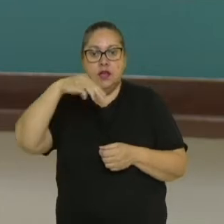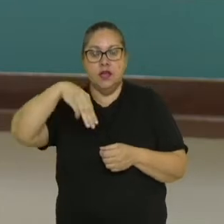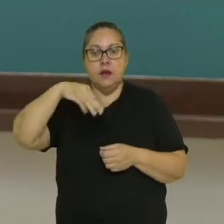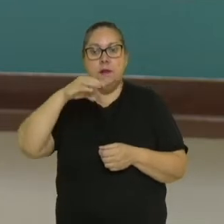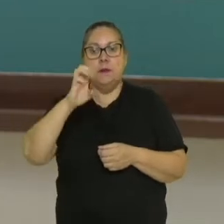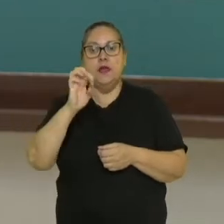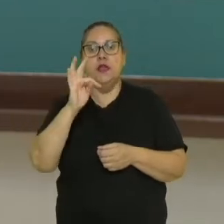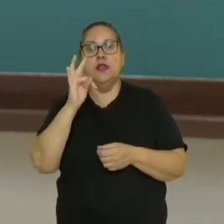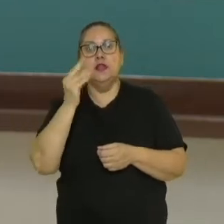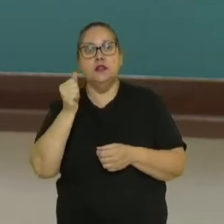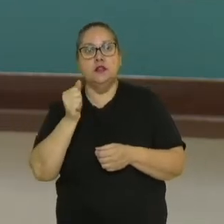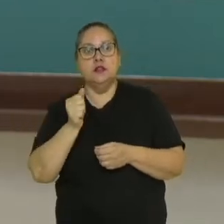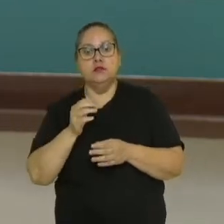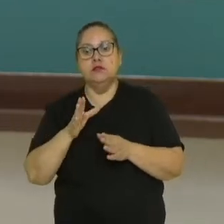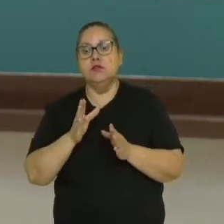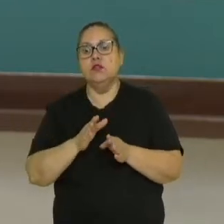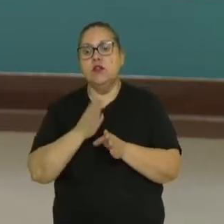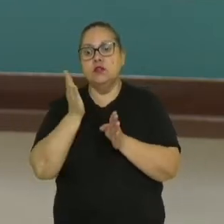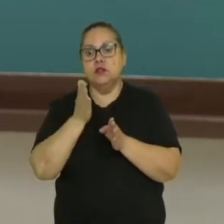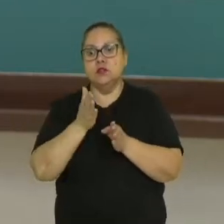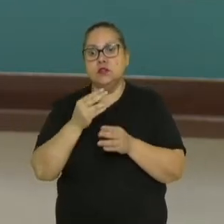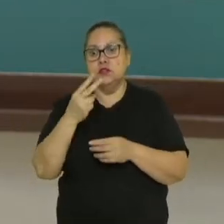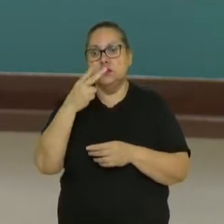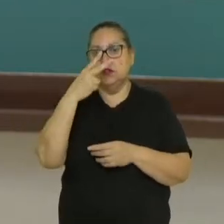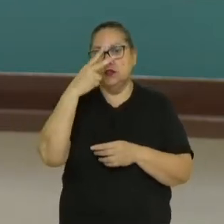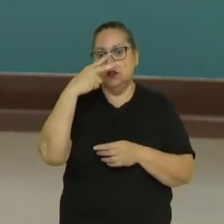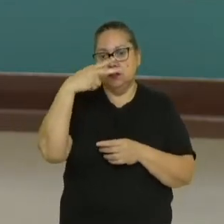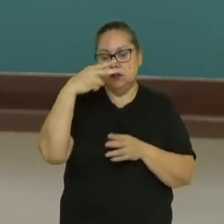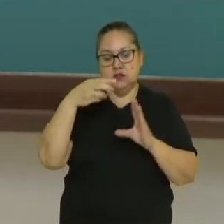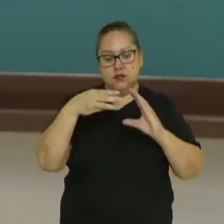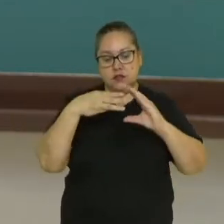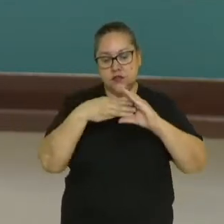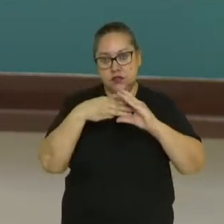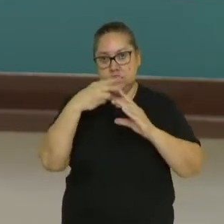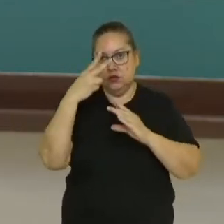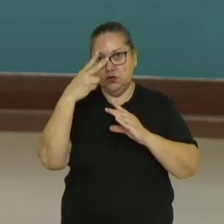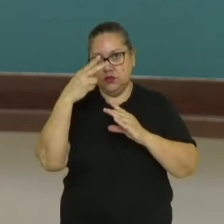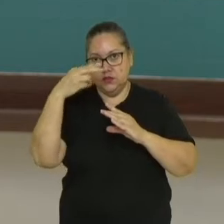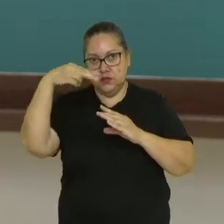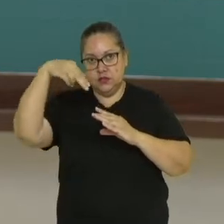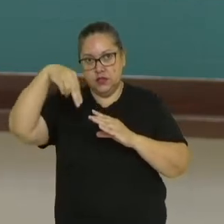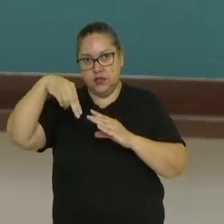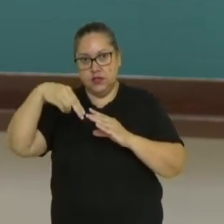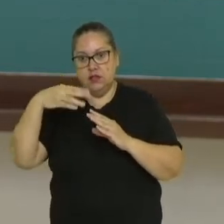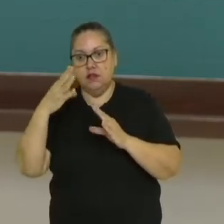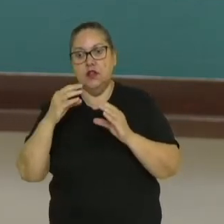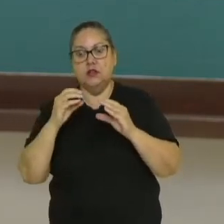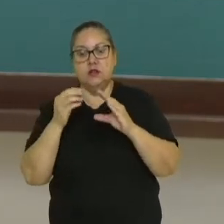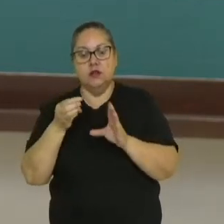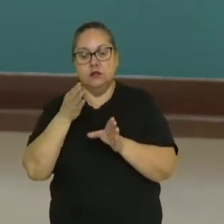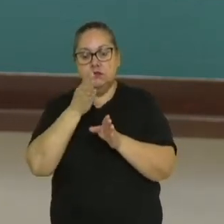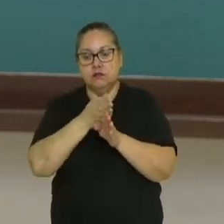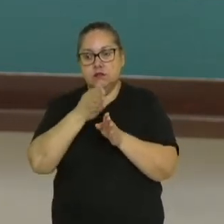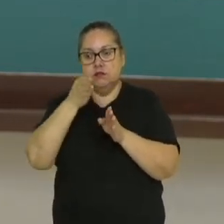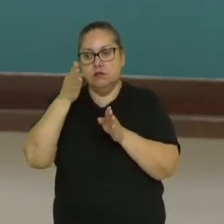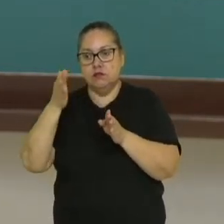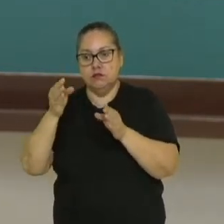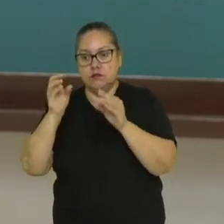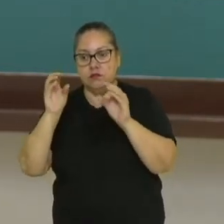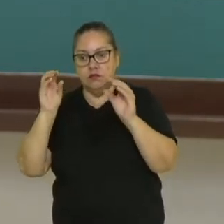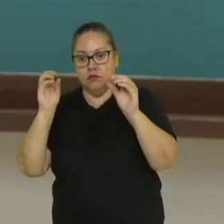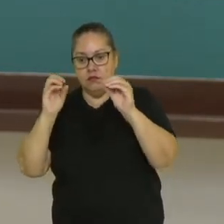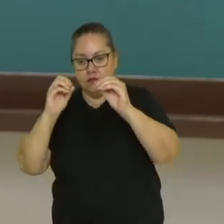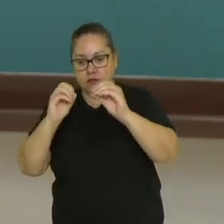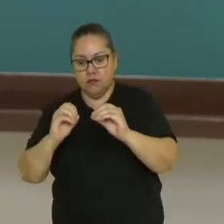células diploides, então células 2Ns, e vai gerar 4 células N, ou haploides. Observe aqui,